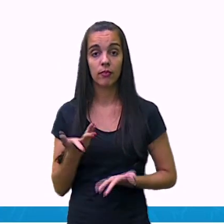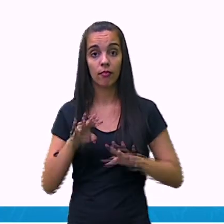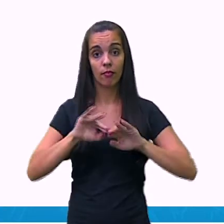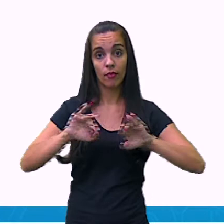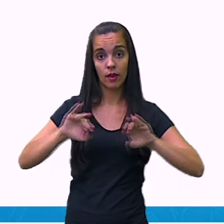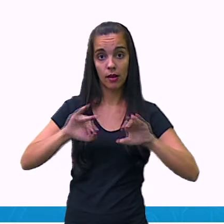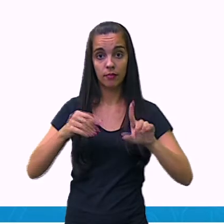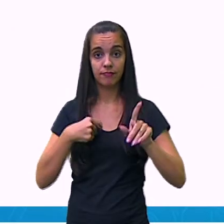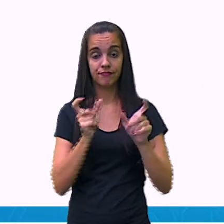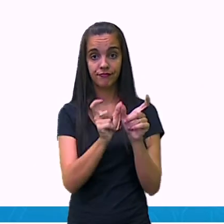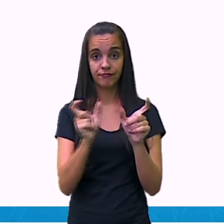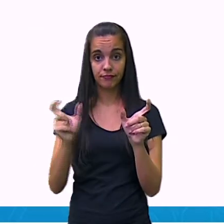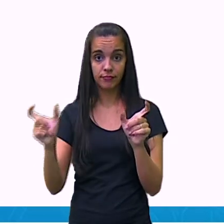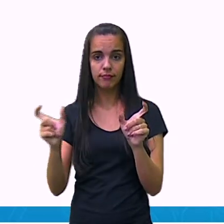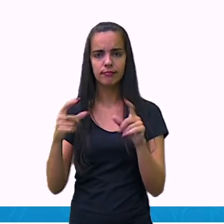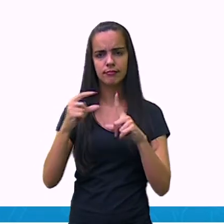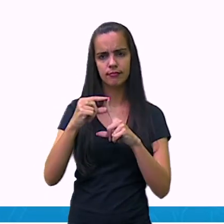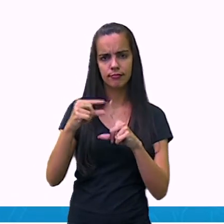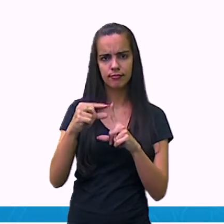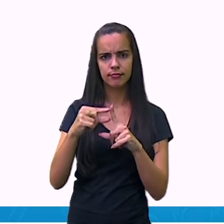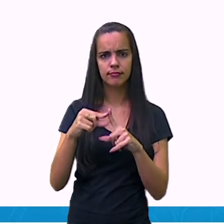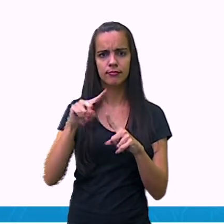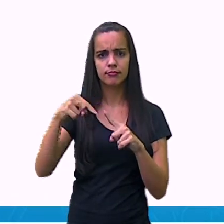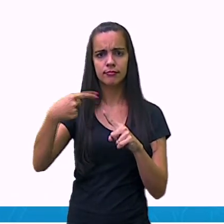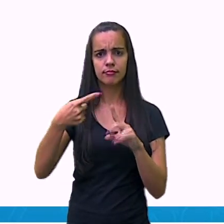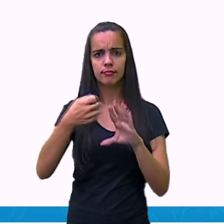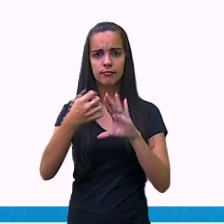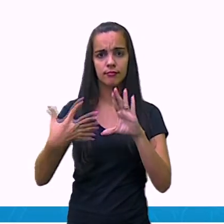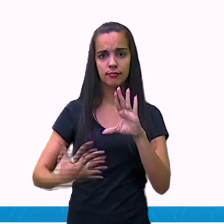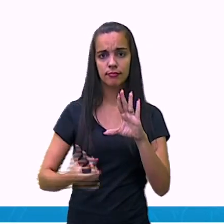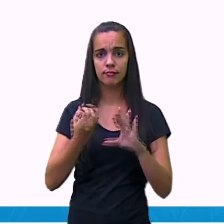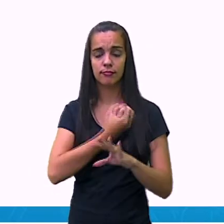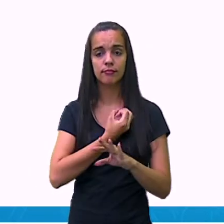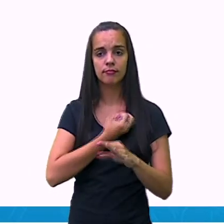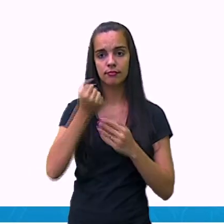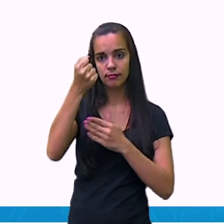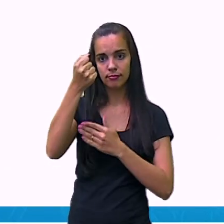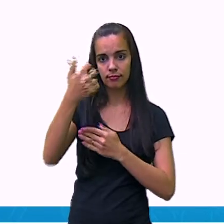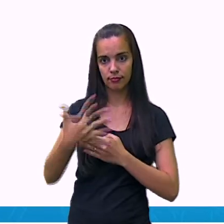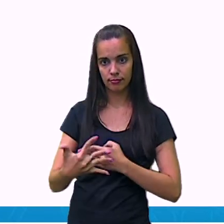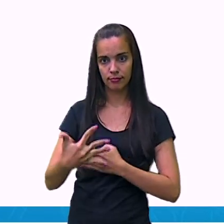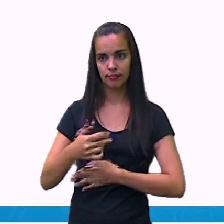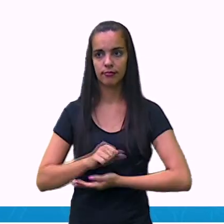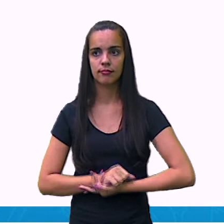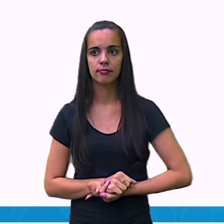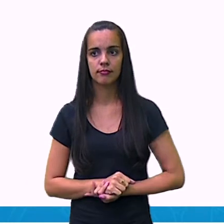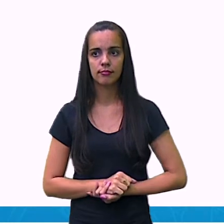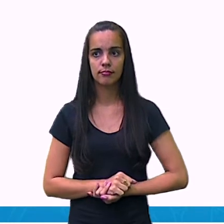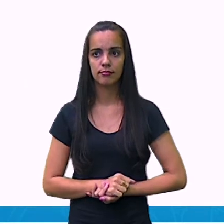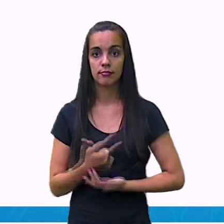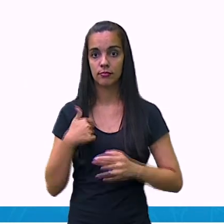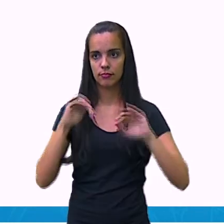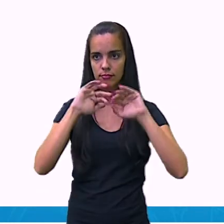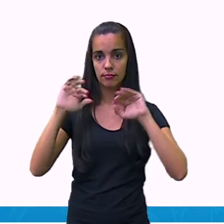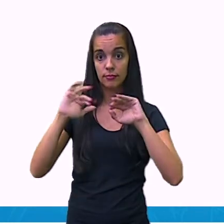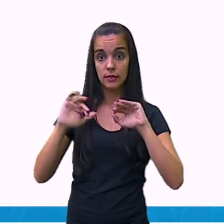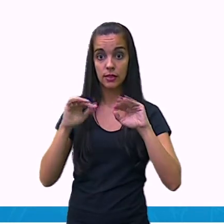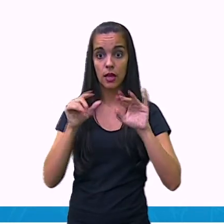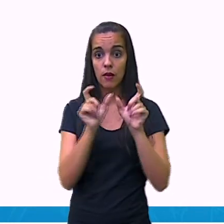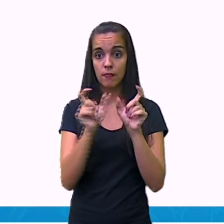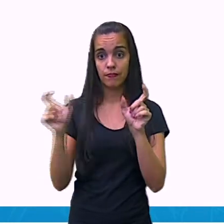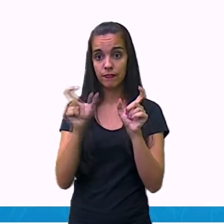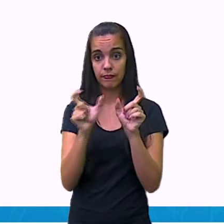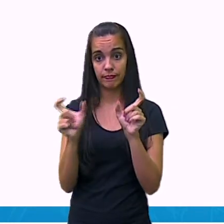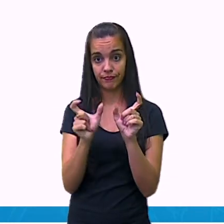Separe as sílabas das palavras e depois classifique quanto ao número de sílabas. Eu já trouxe separadas